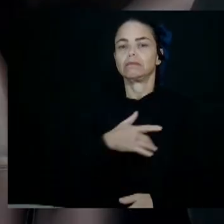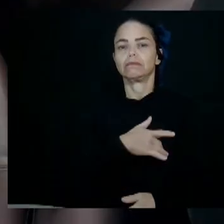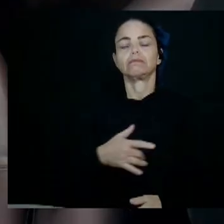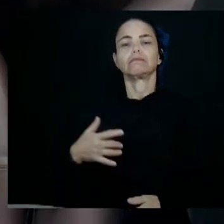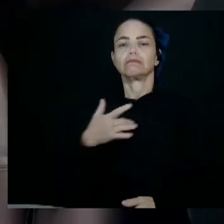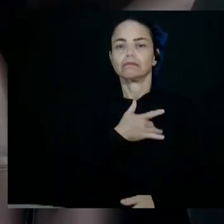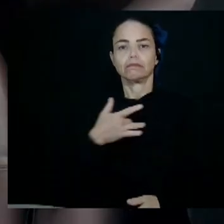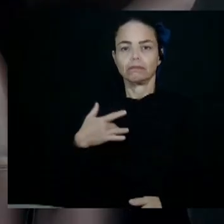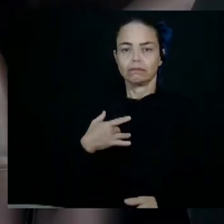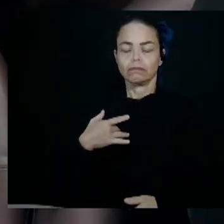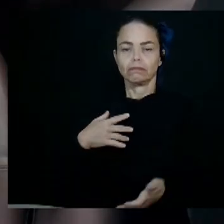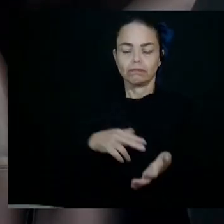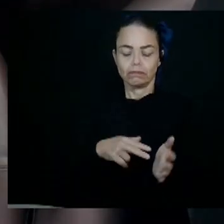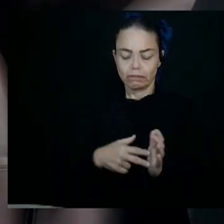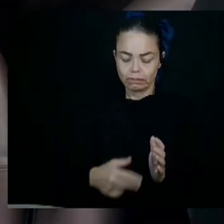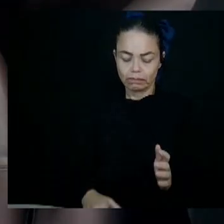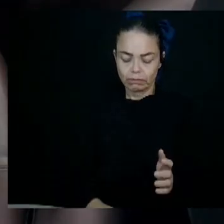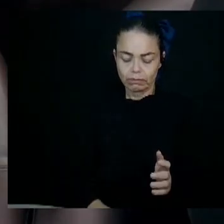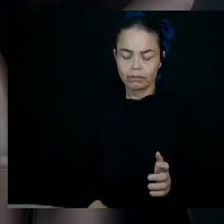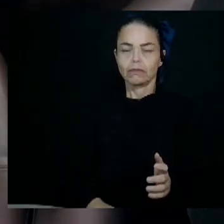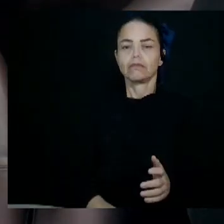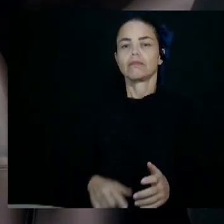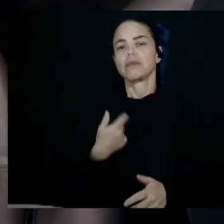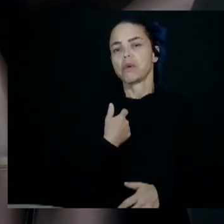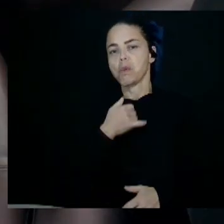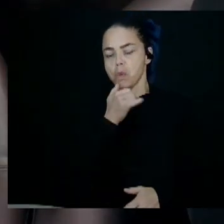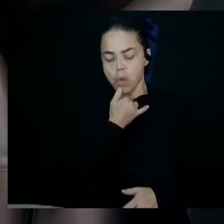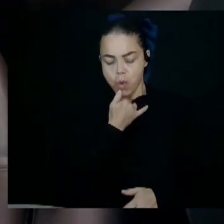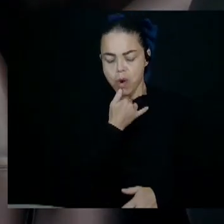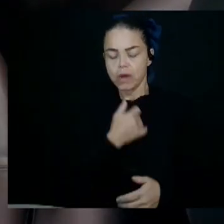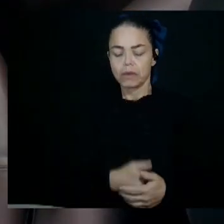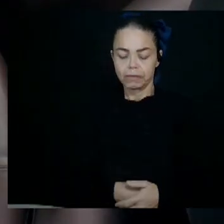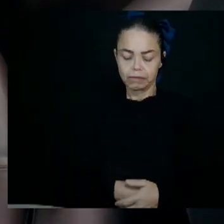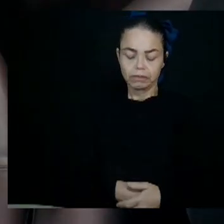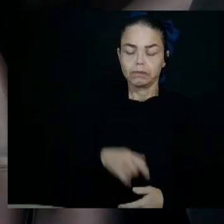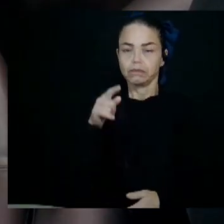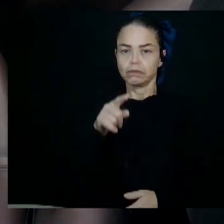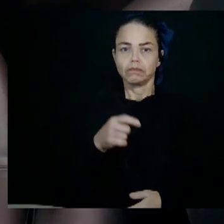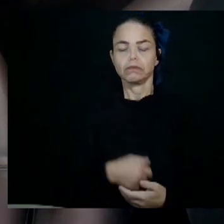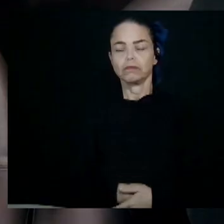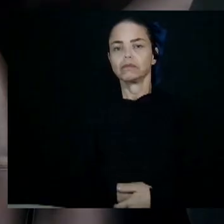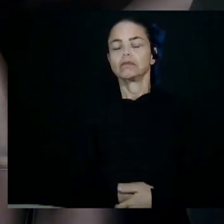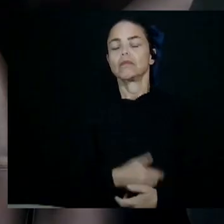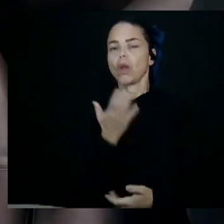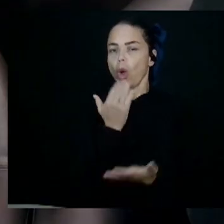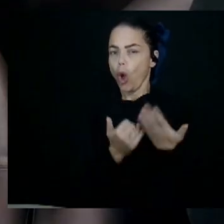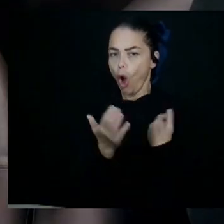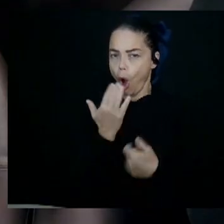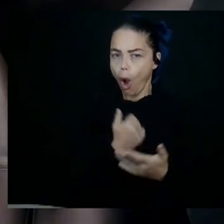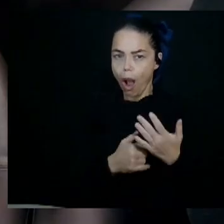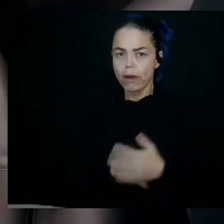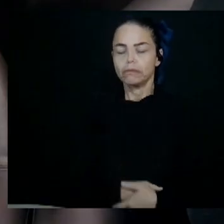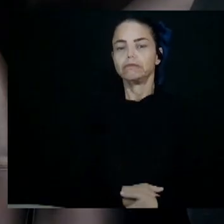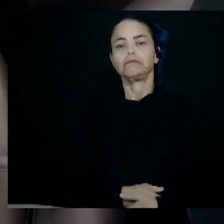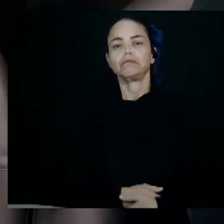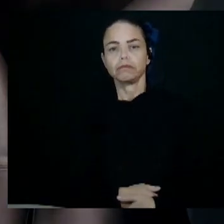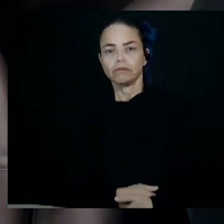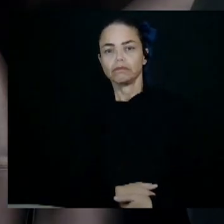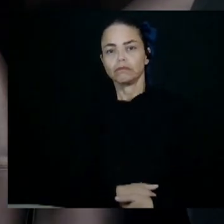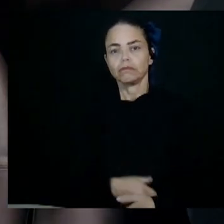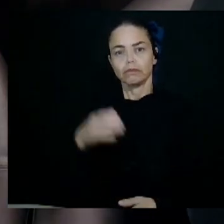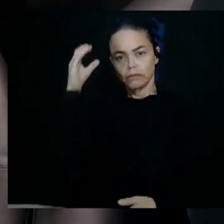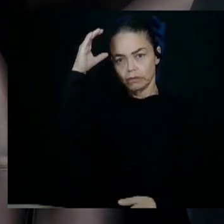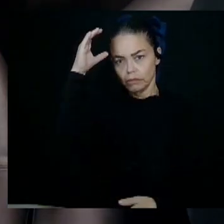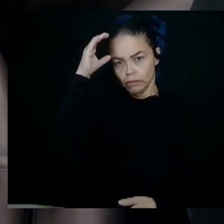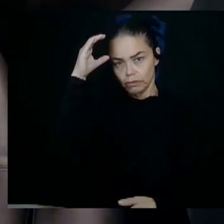muito significativa com o nosso humor. Então, definitivamente, se a gente parte para uma alimentação, né, com consciência, bem